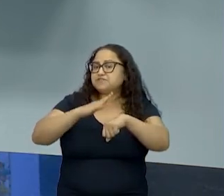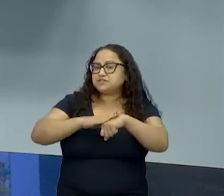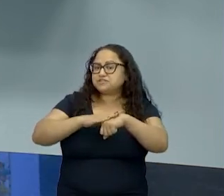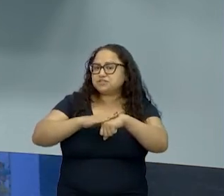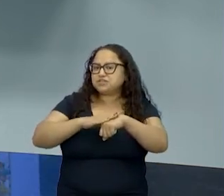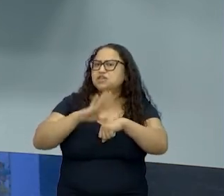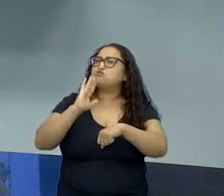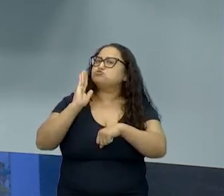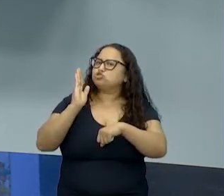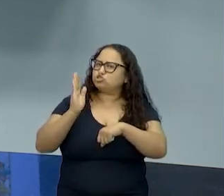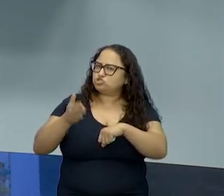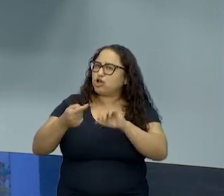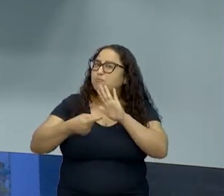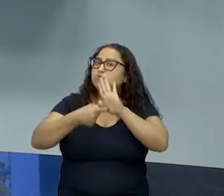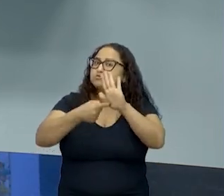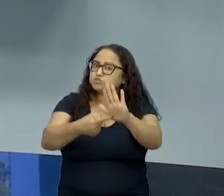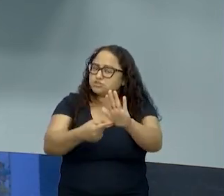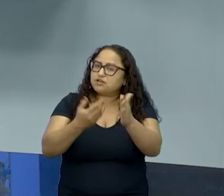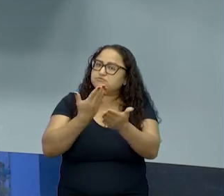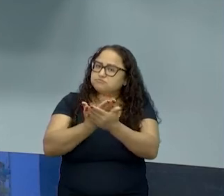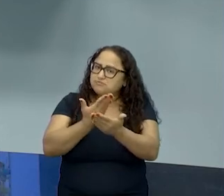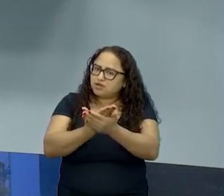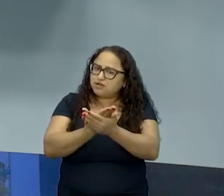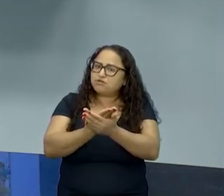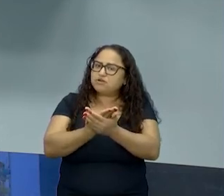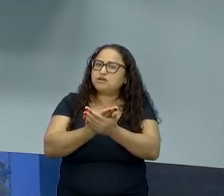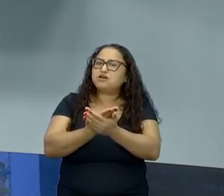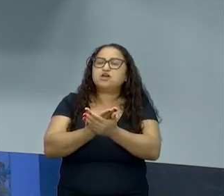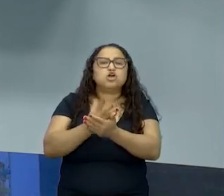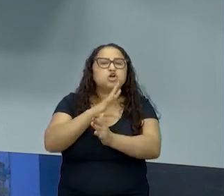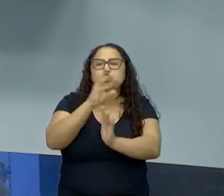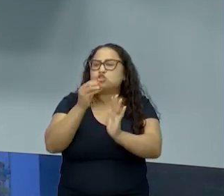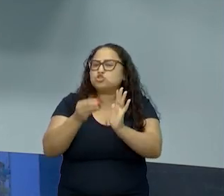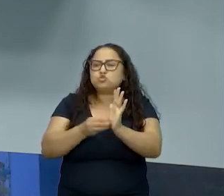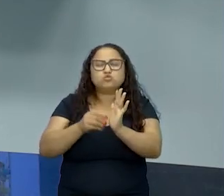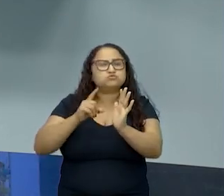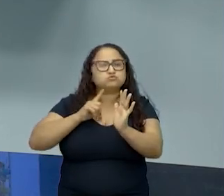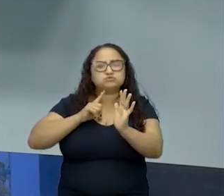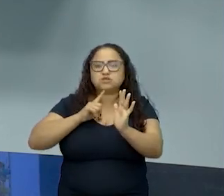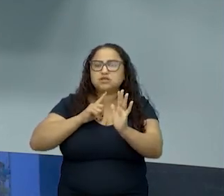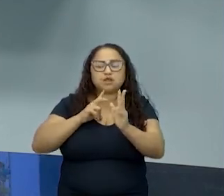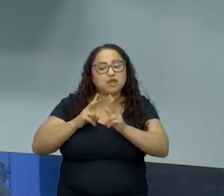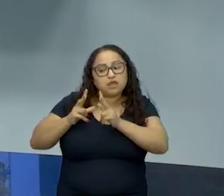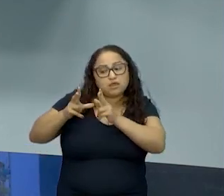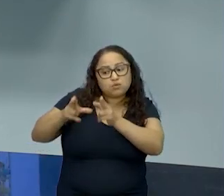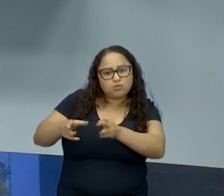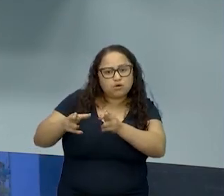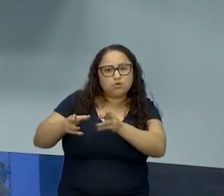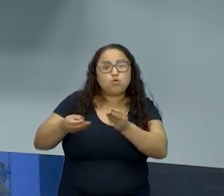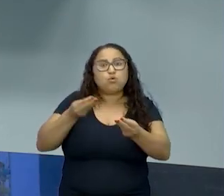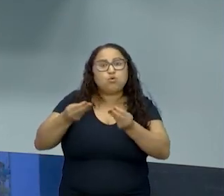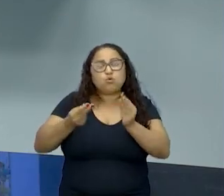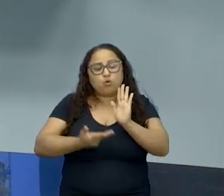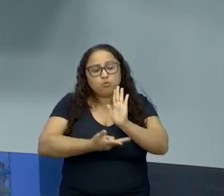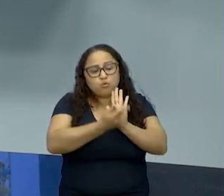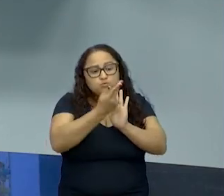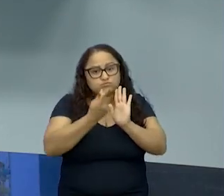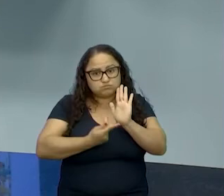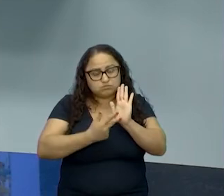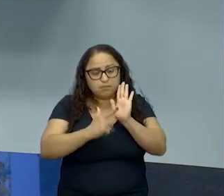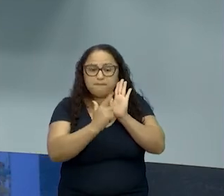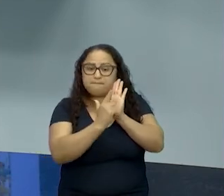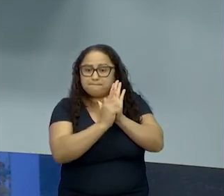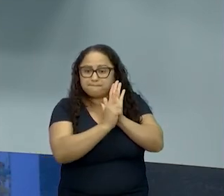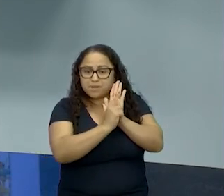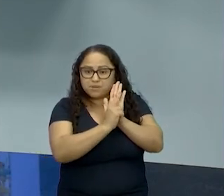frisei bastante durante a aula, é colocar tudo na mesma unidade de medida. E como eu vou desenhar no papel, então a unidade